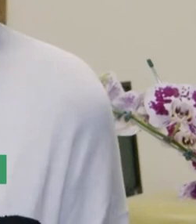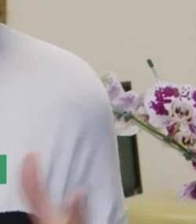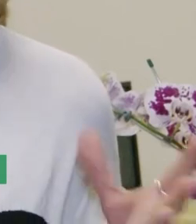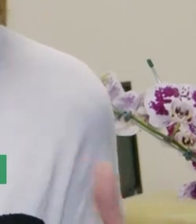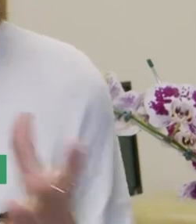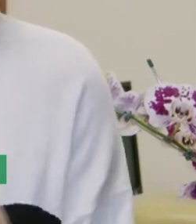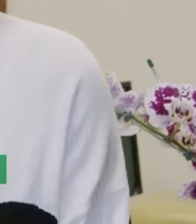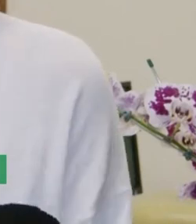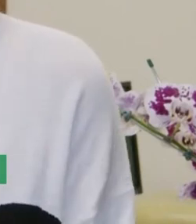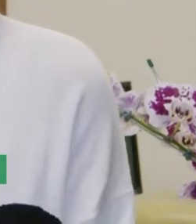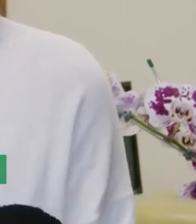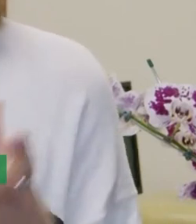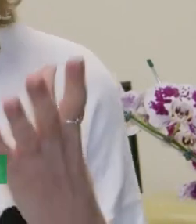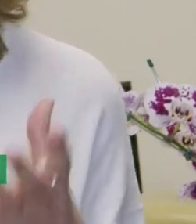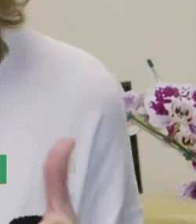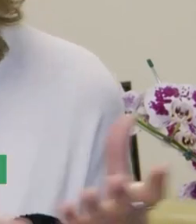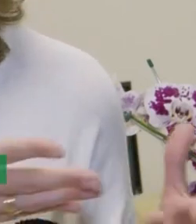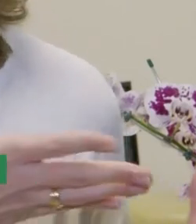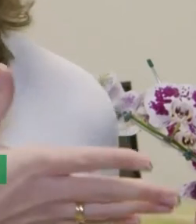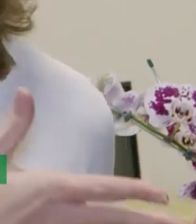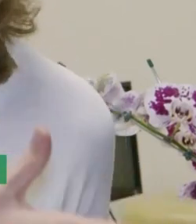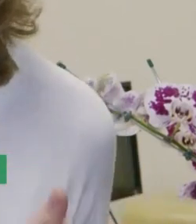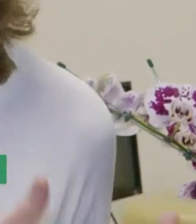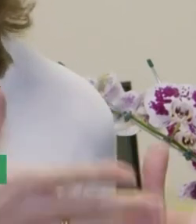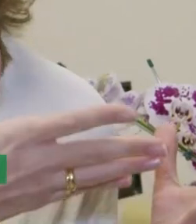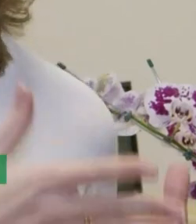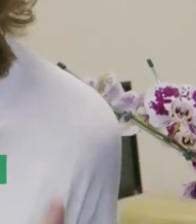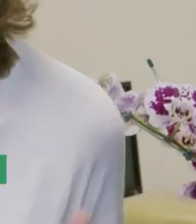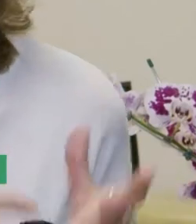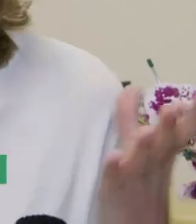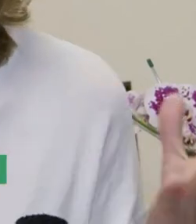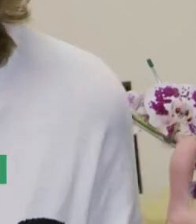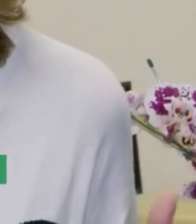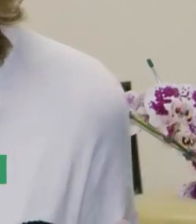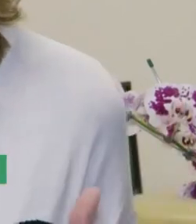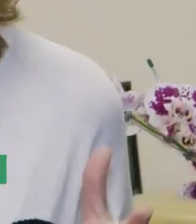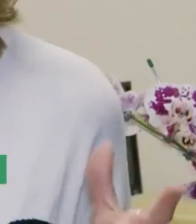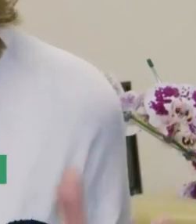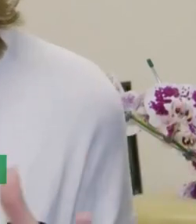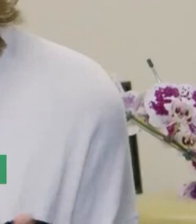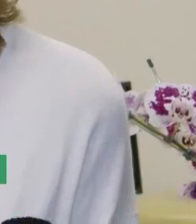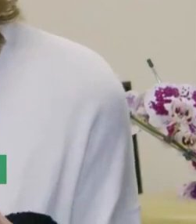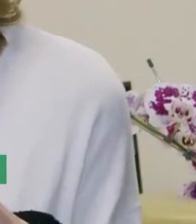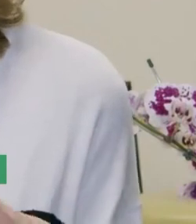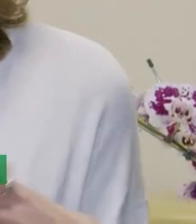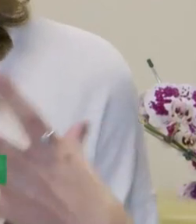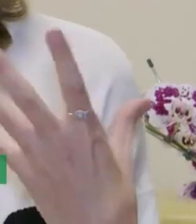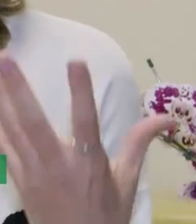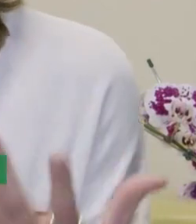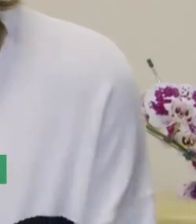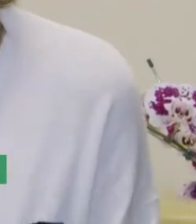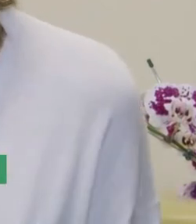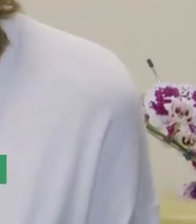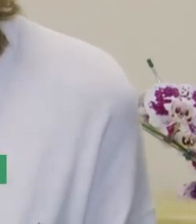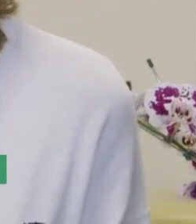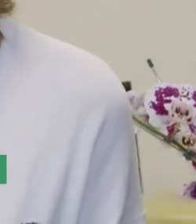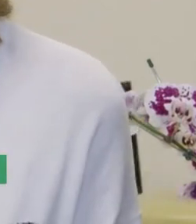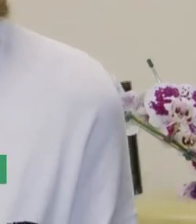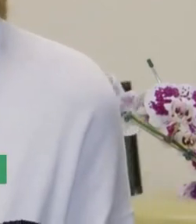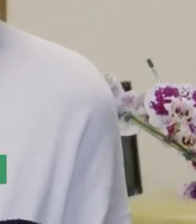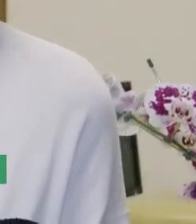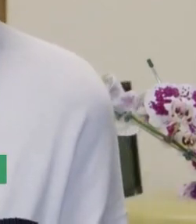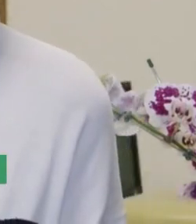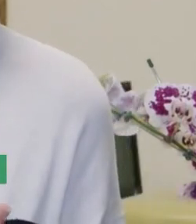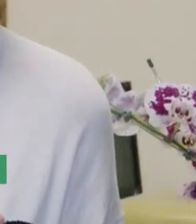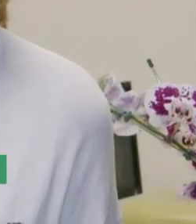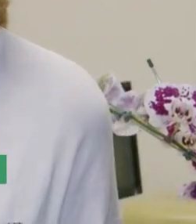seu carro a violência sexual que não apenas é o estupro mas também quaisquer atos que venham lá impedir a mulher de exercer os